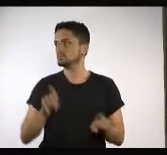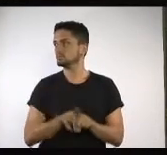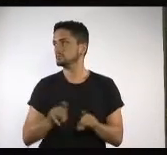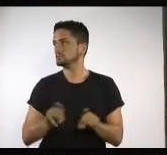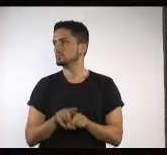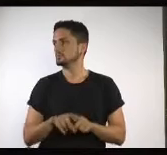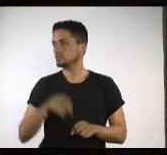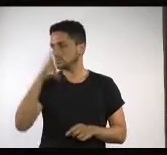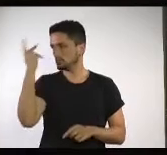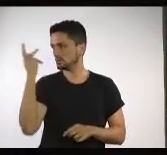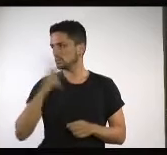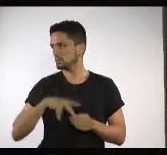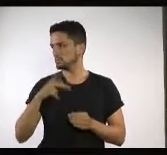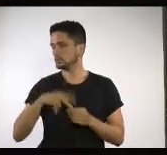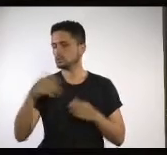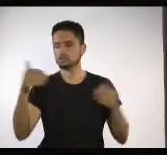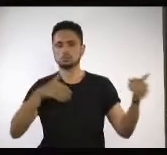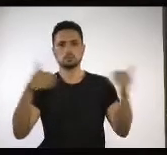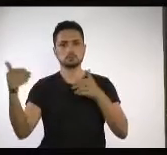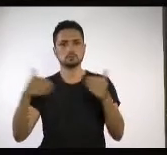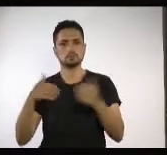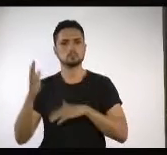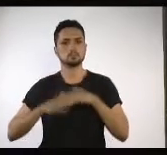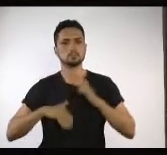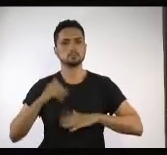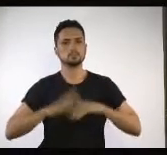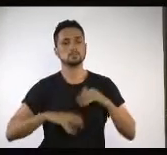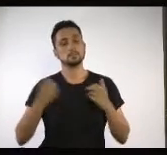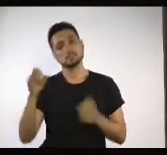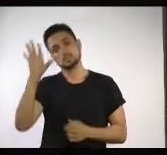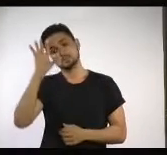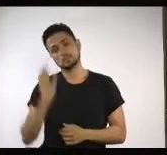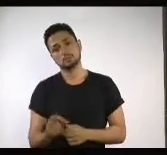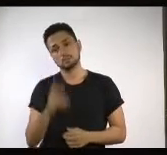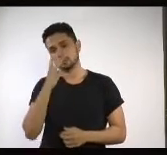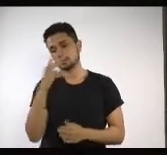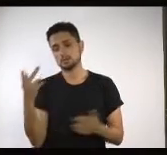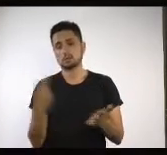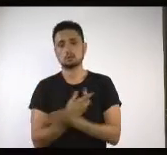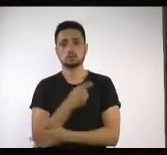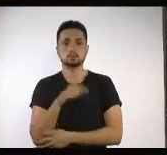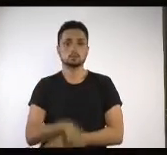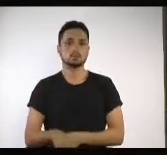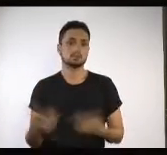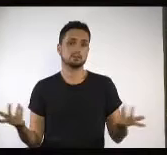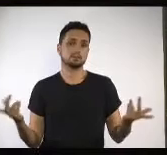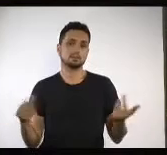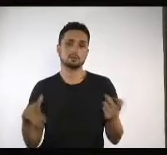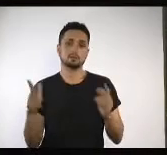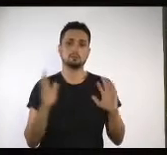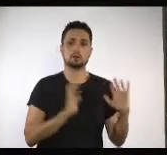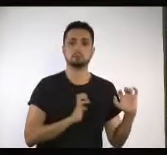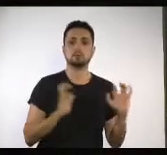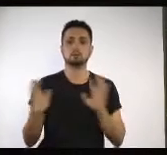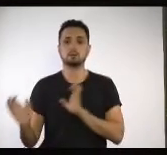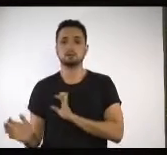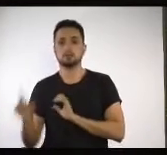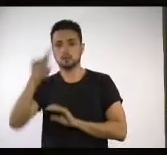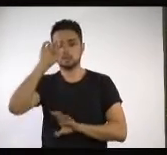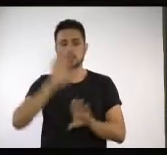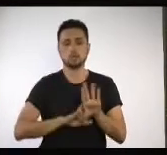e financeiros internacionais. Se a gente não entender isso, vai achar que o que acontece aqui é uma mera disputa